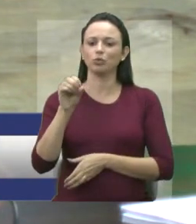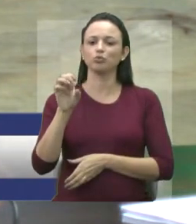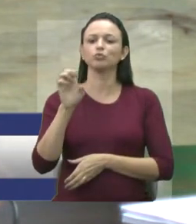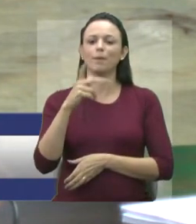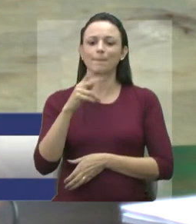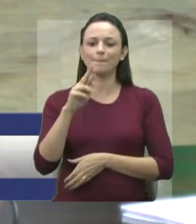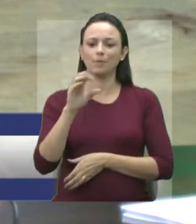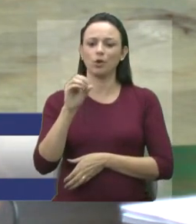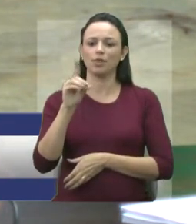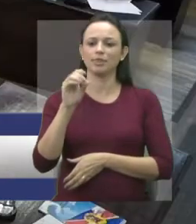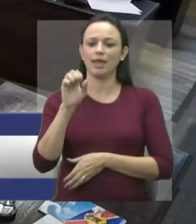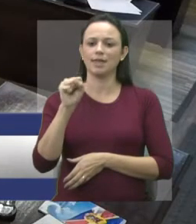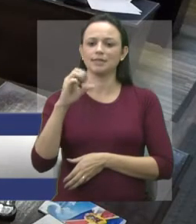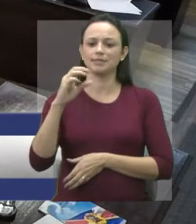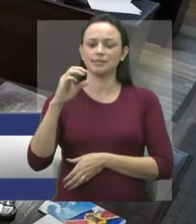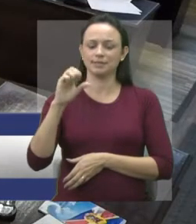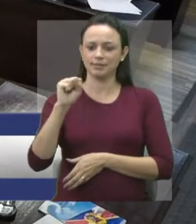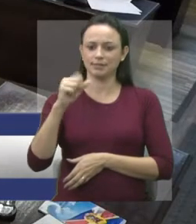Prodesp.